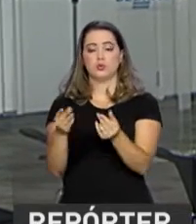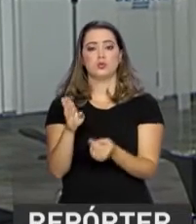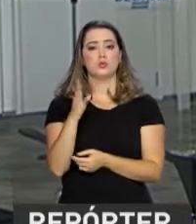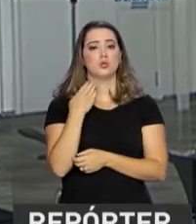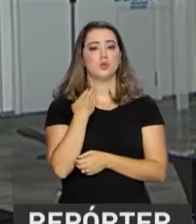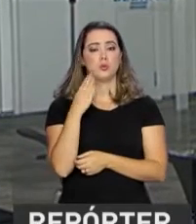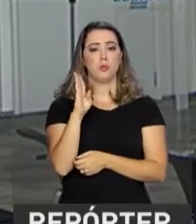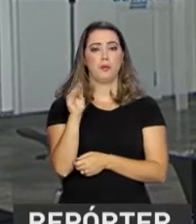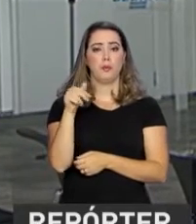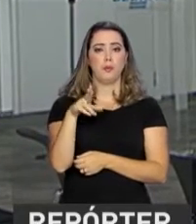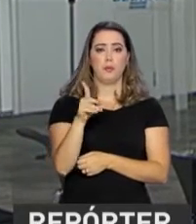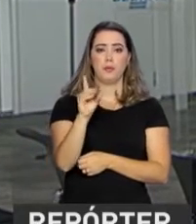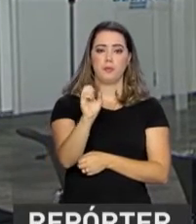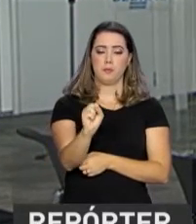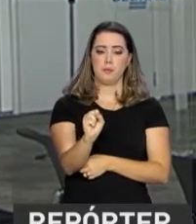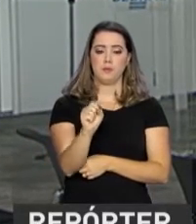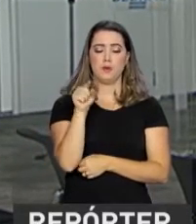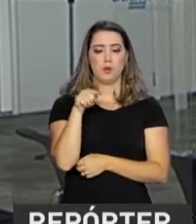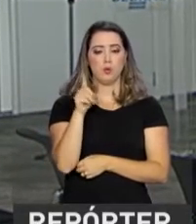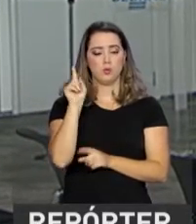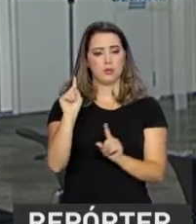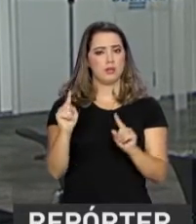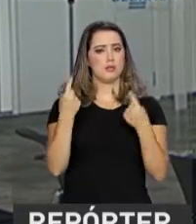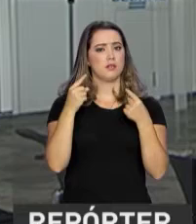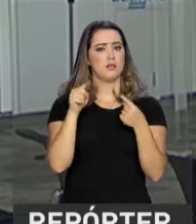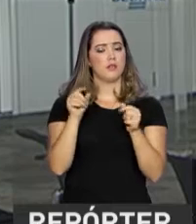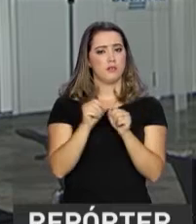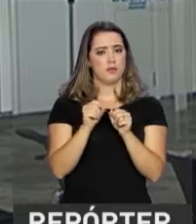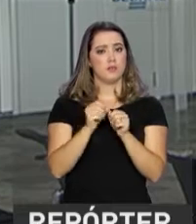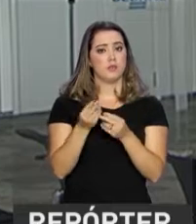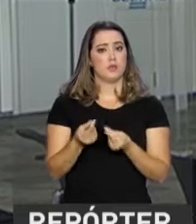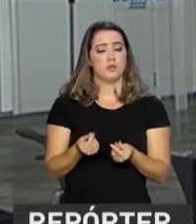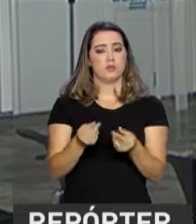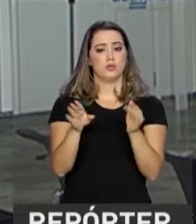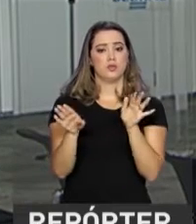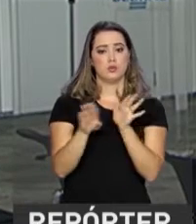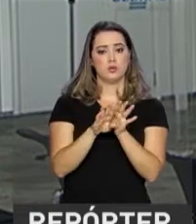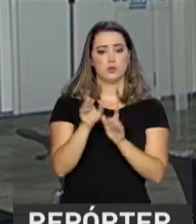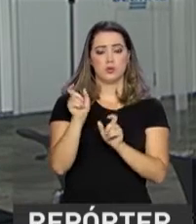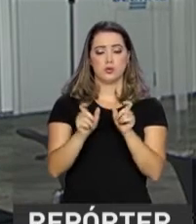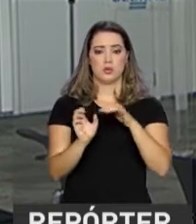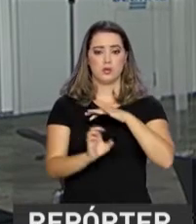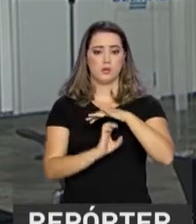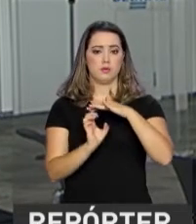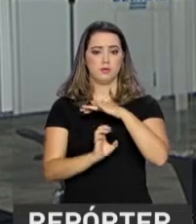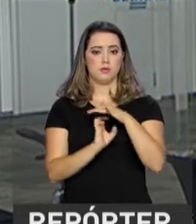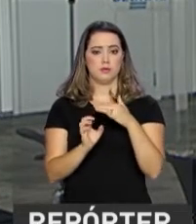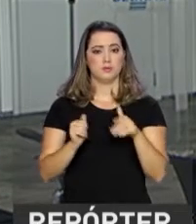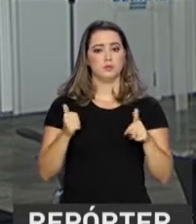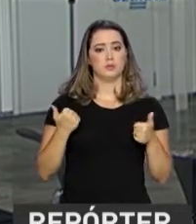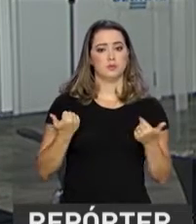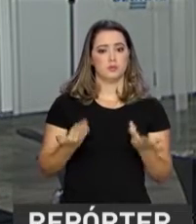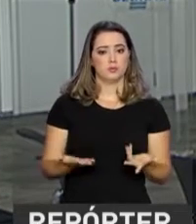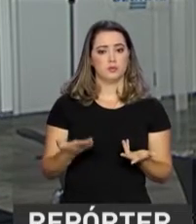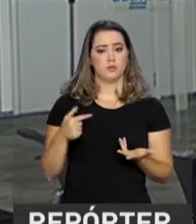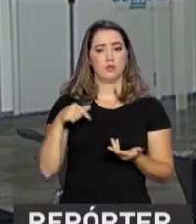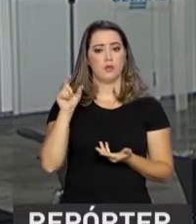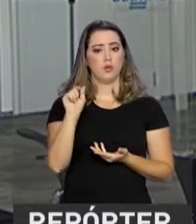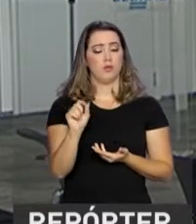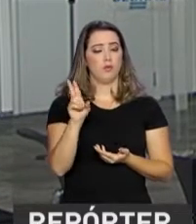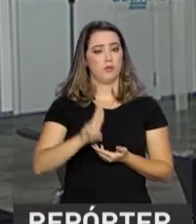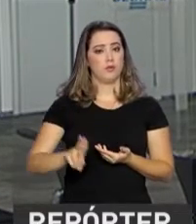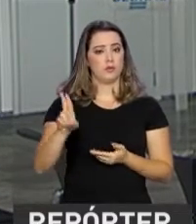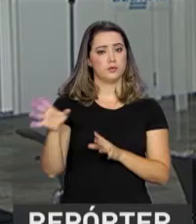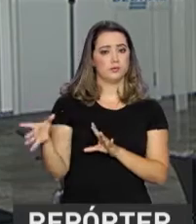bnds o desafio é fazer com que esses recursos cheguem aos empresários para isso vai se valer da